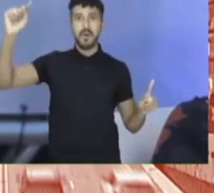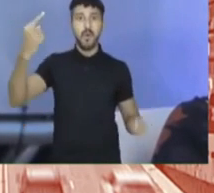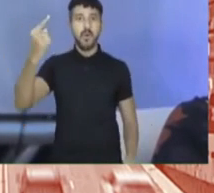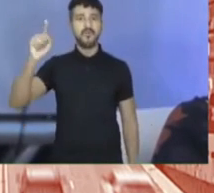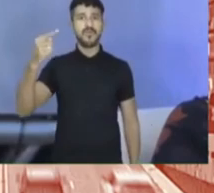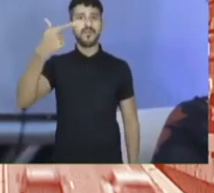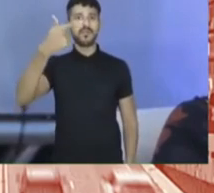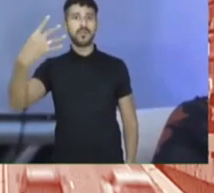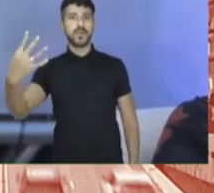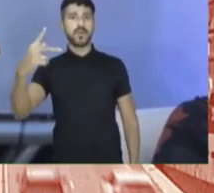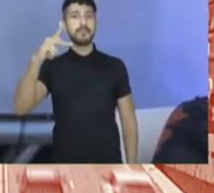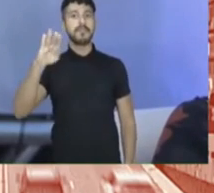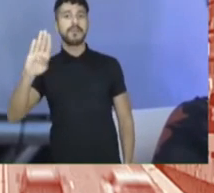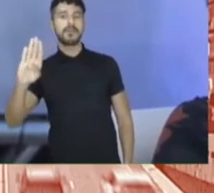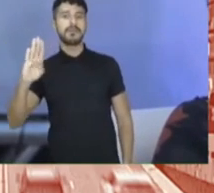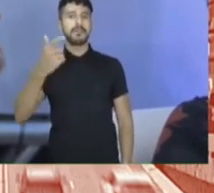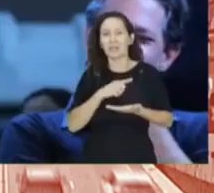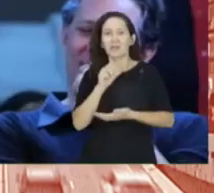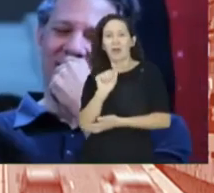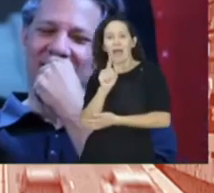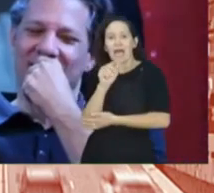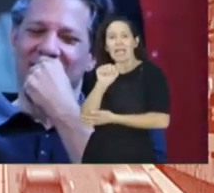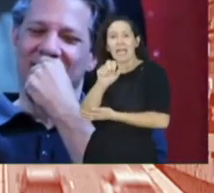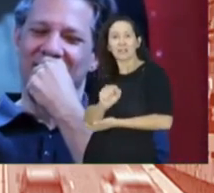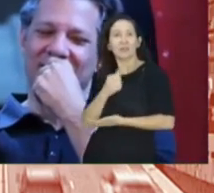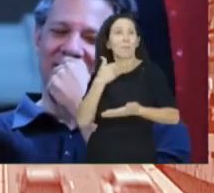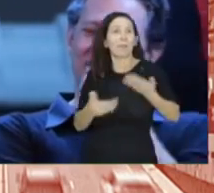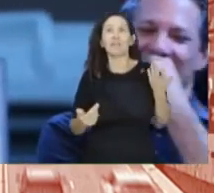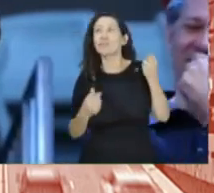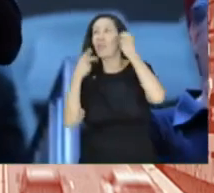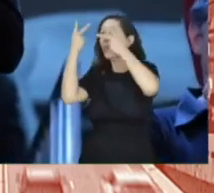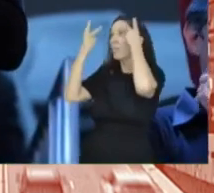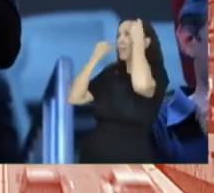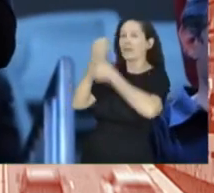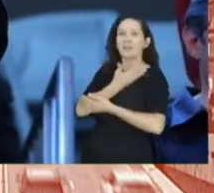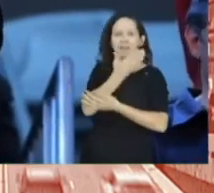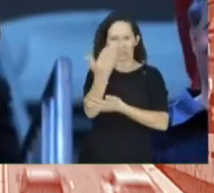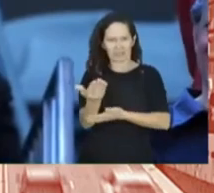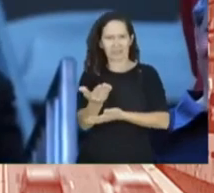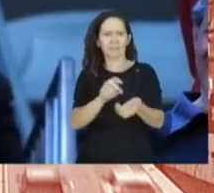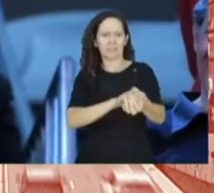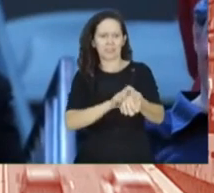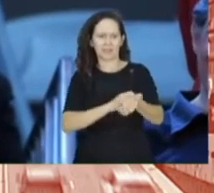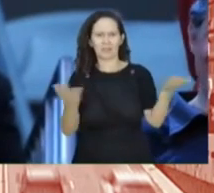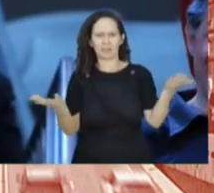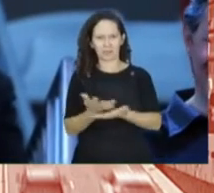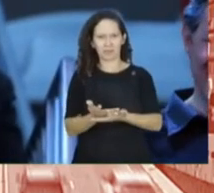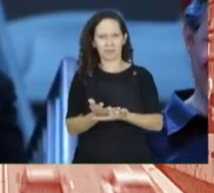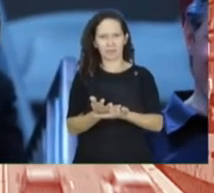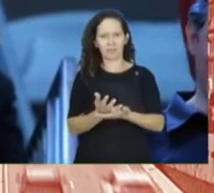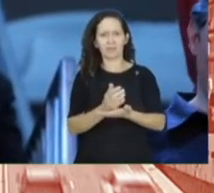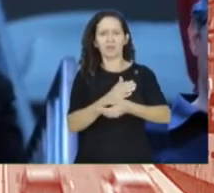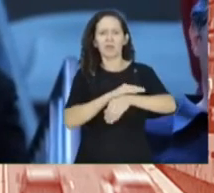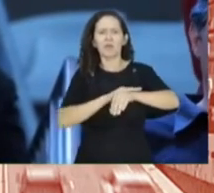posição do Lula nesse debate. A ordem é, em sendo atacado, revidar. Mas faz parte